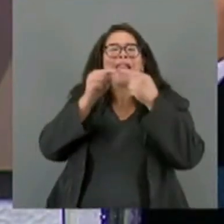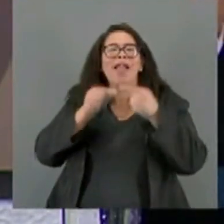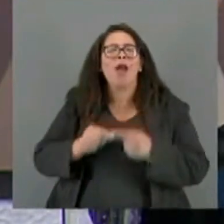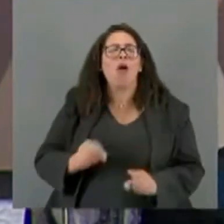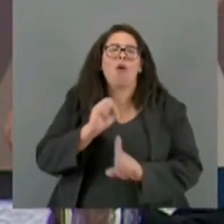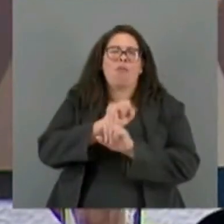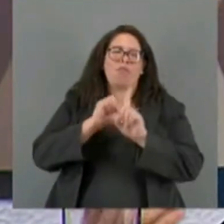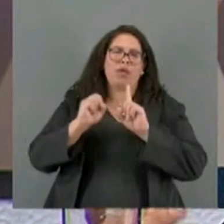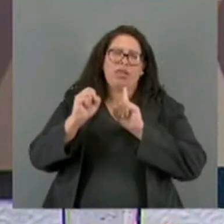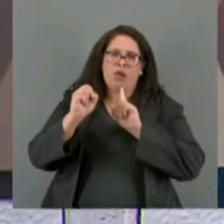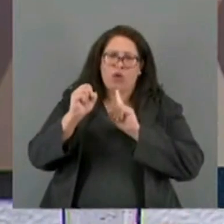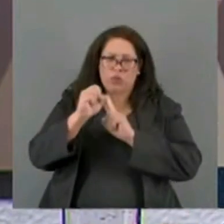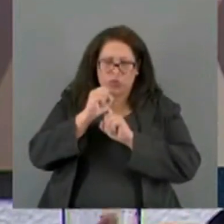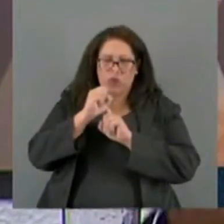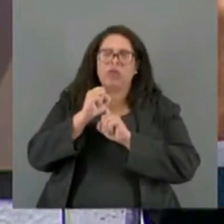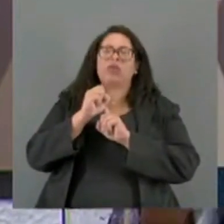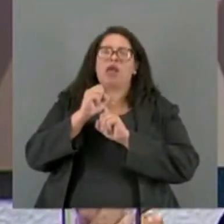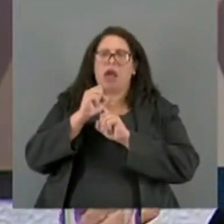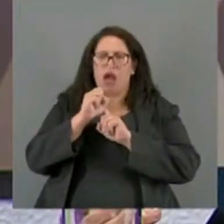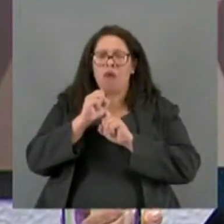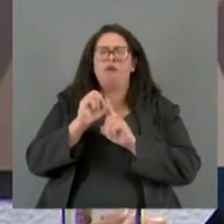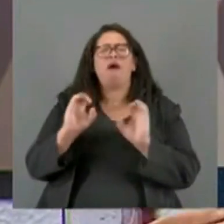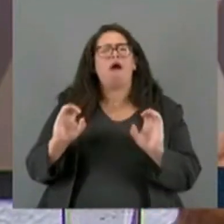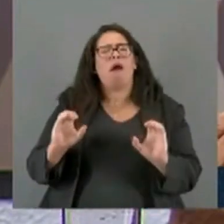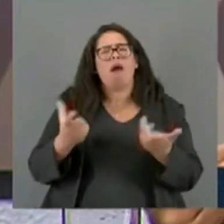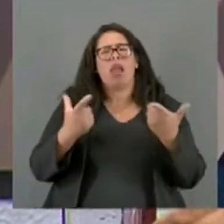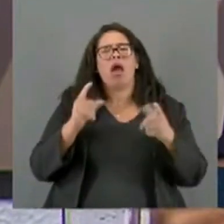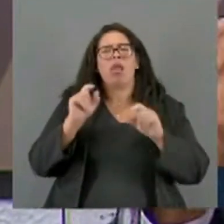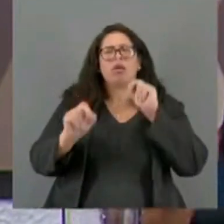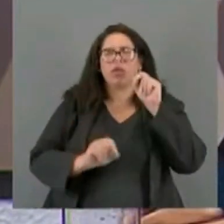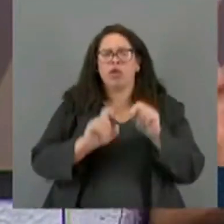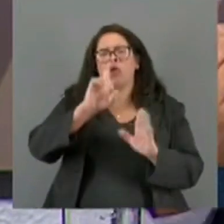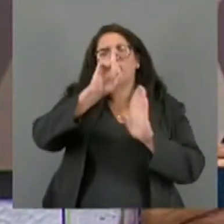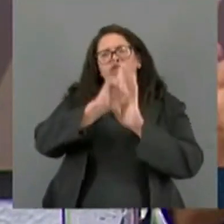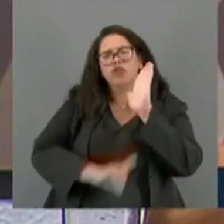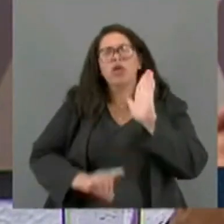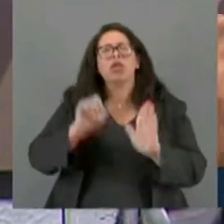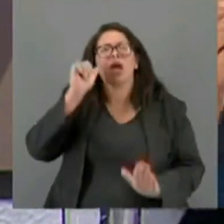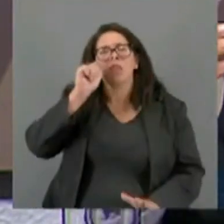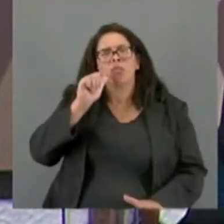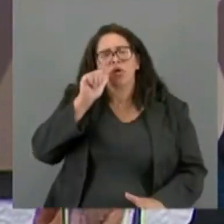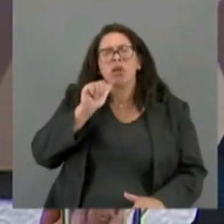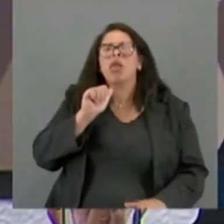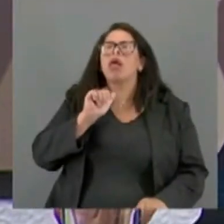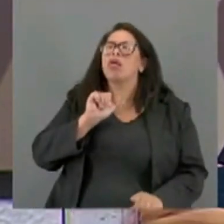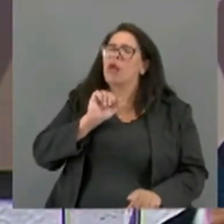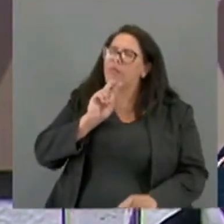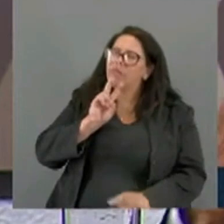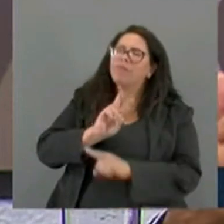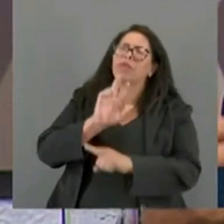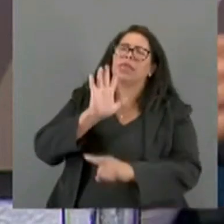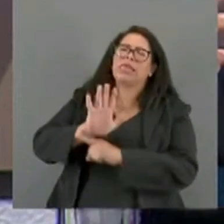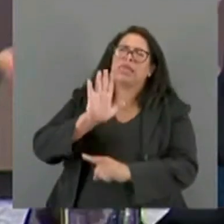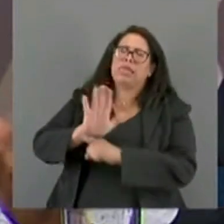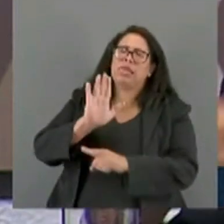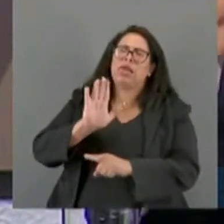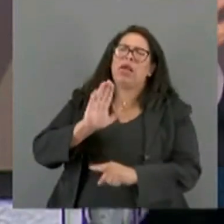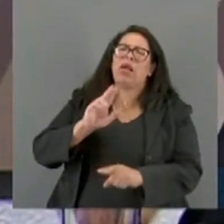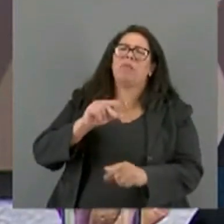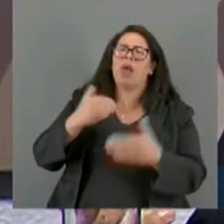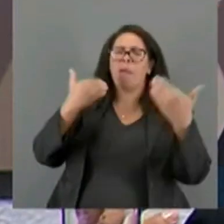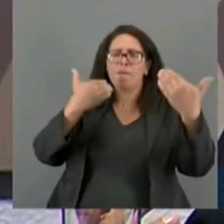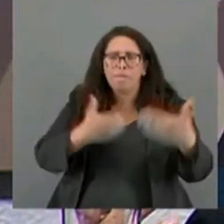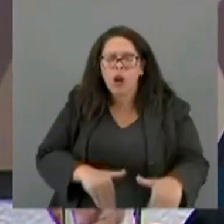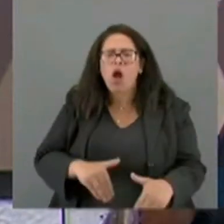E se é extensivo ao social, é claro que os direitos das mulheres têm que ser amparados em todos os sentidos, inclusive em concurso público